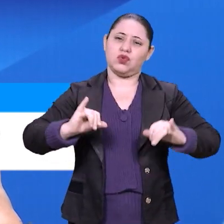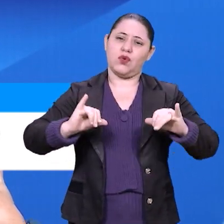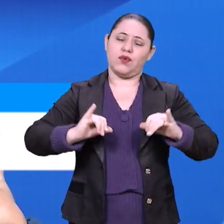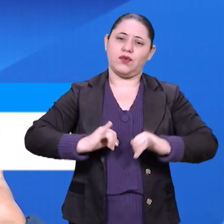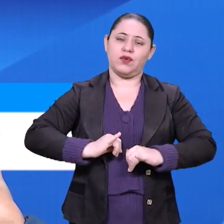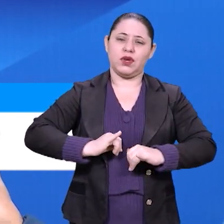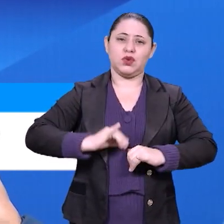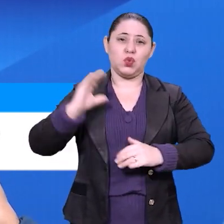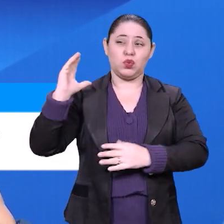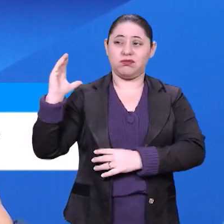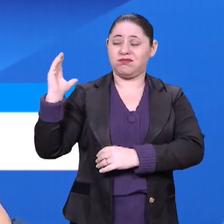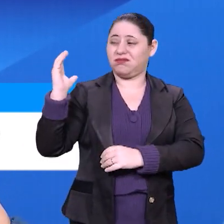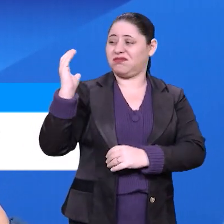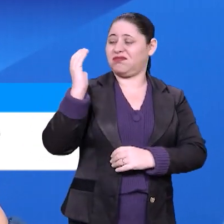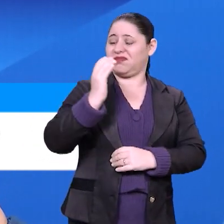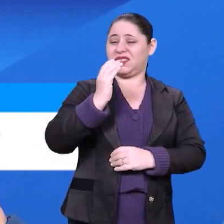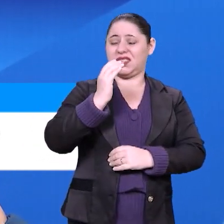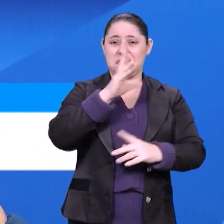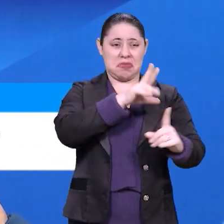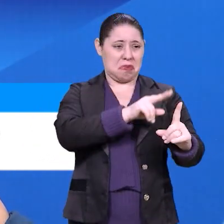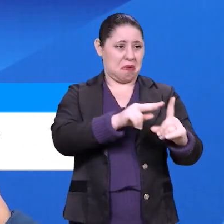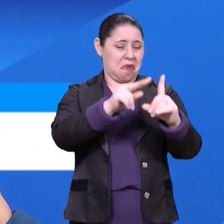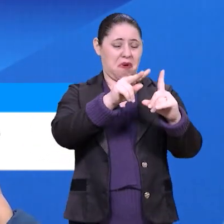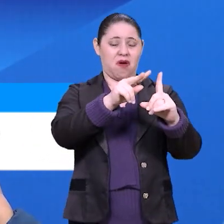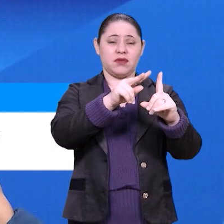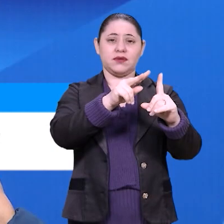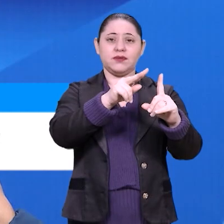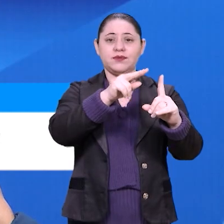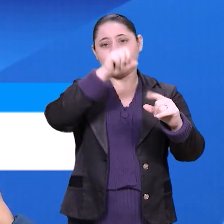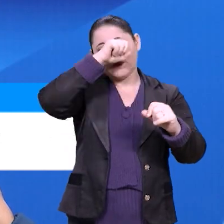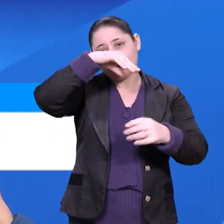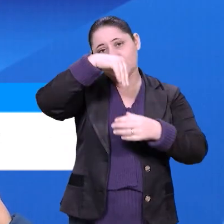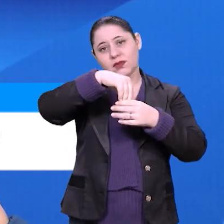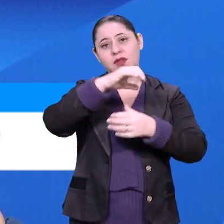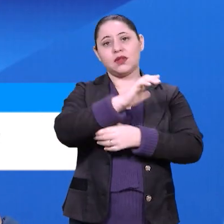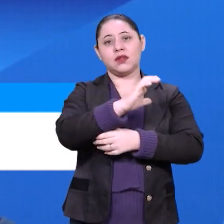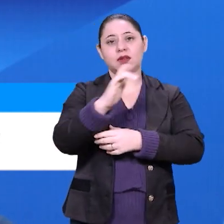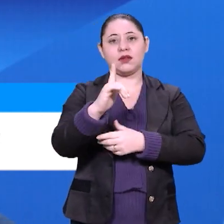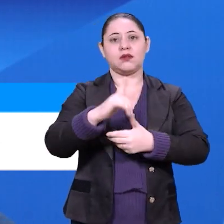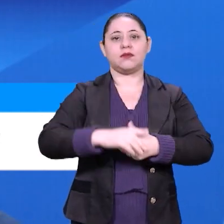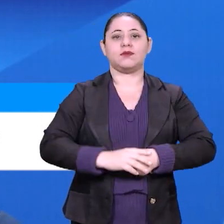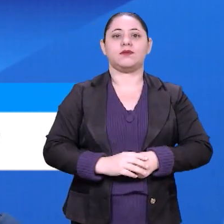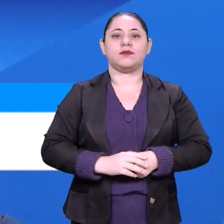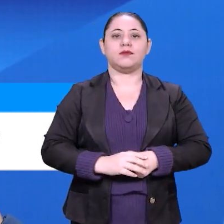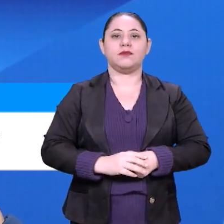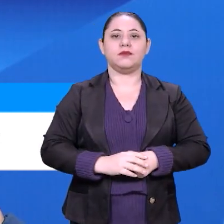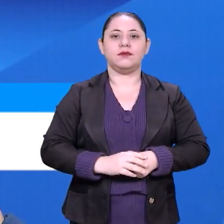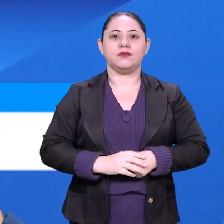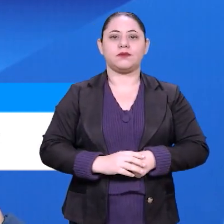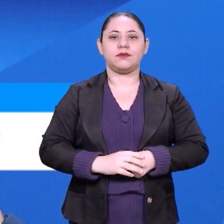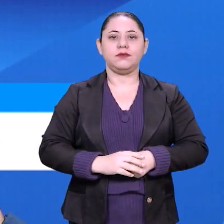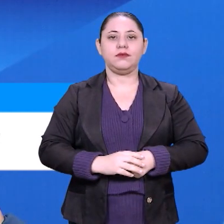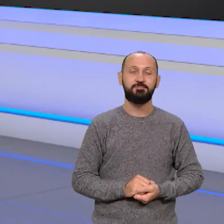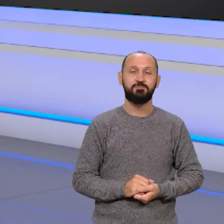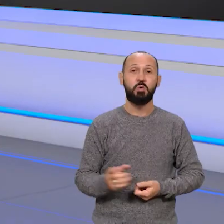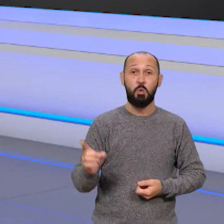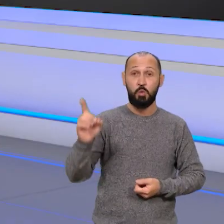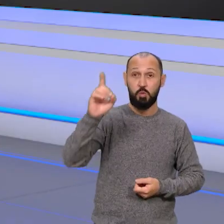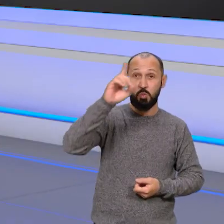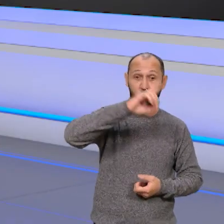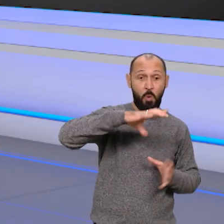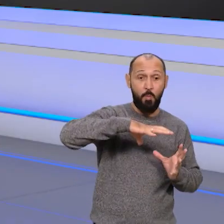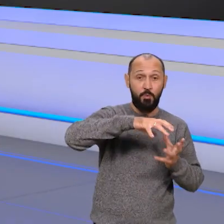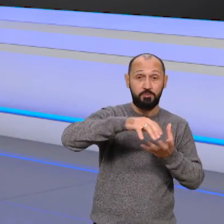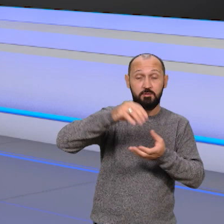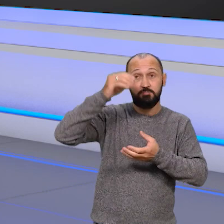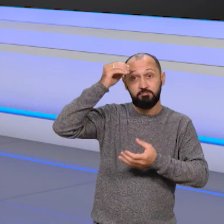infelizmente acabam sofrendo esse tipo de crime, né, de abuso e de violência aqui na nossa cidade.